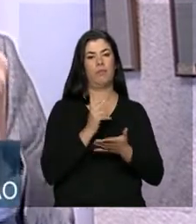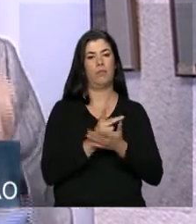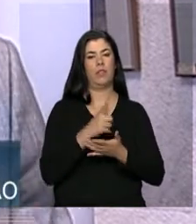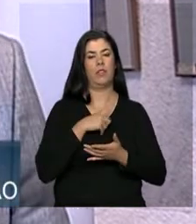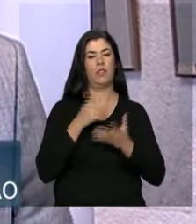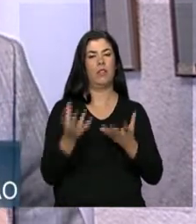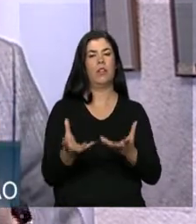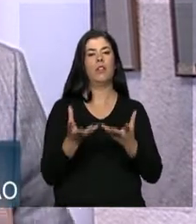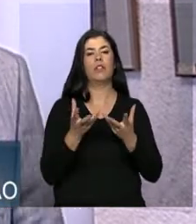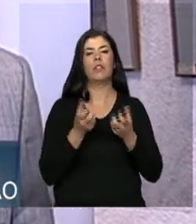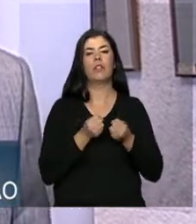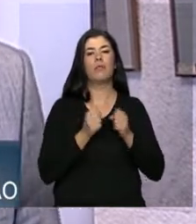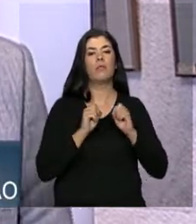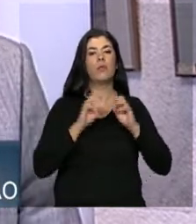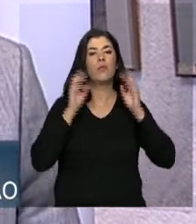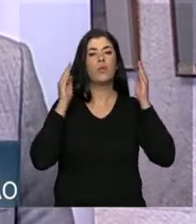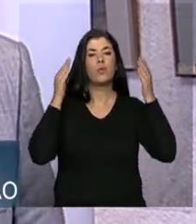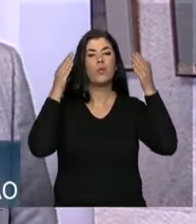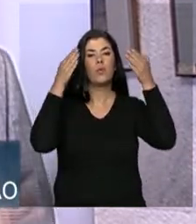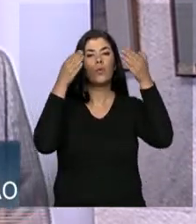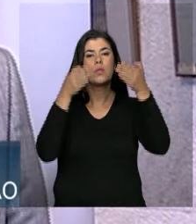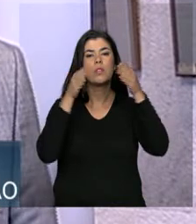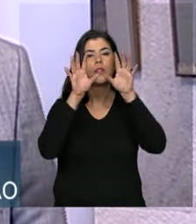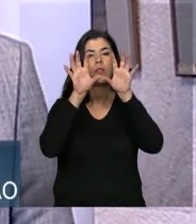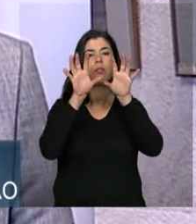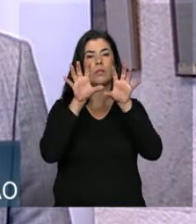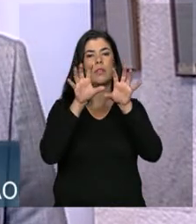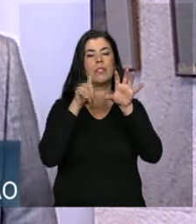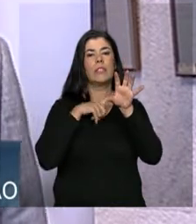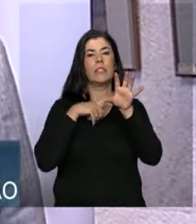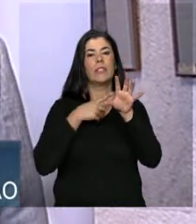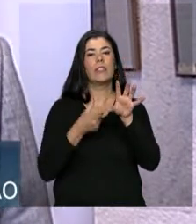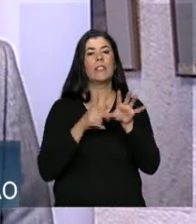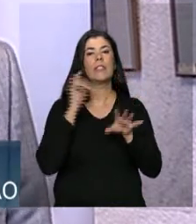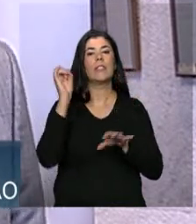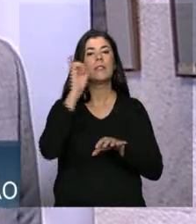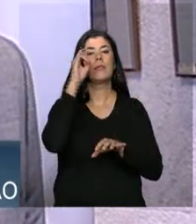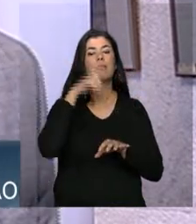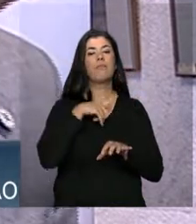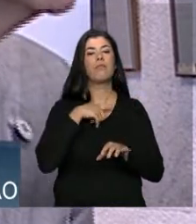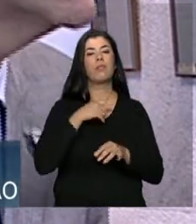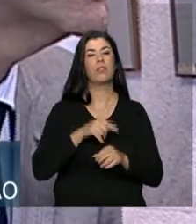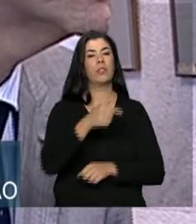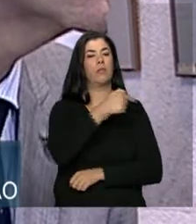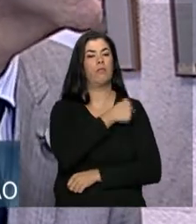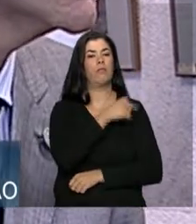recebem toda a atenção e os recursos para ter uma grande cobertura de vacinação.